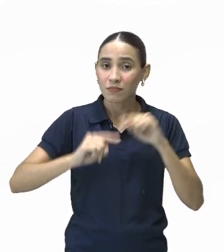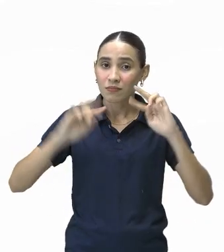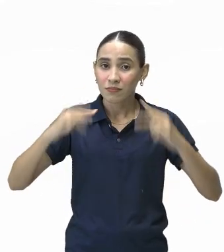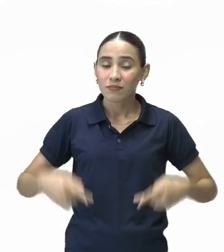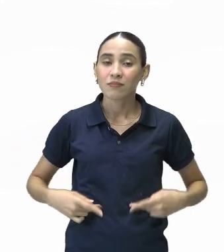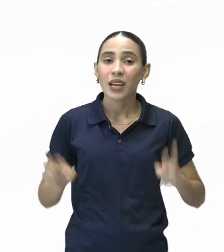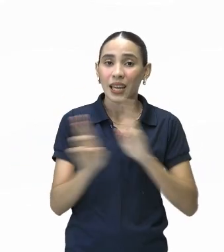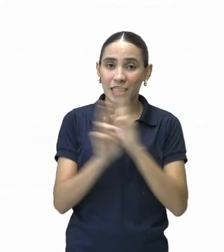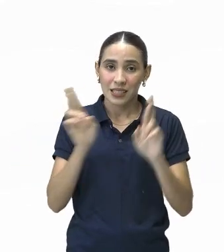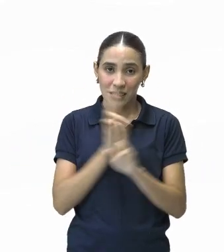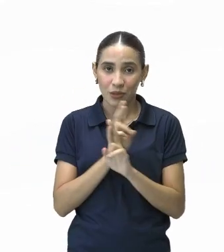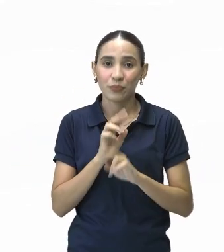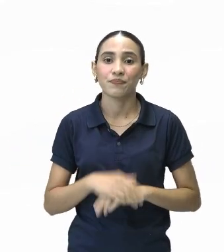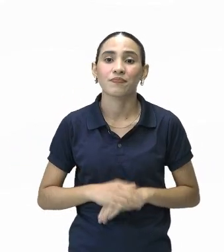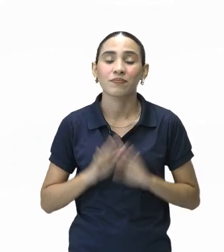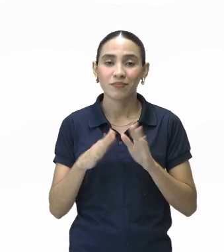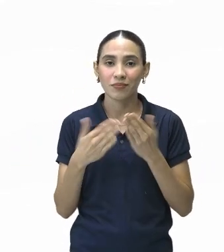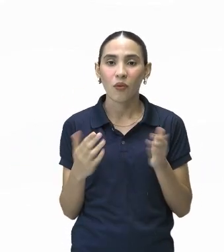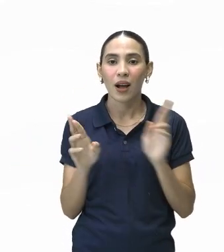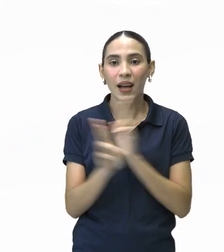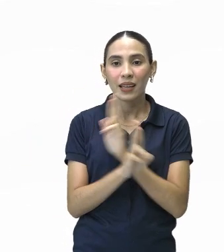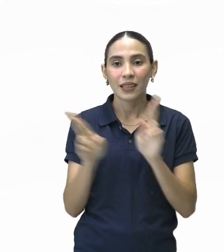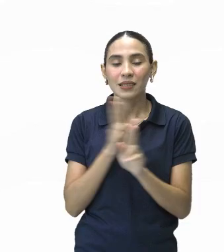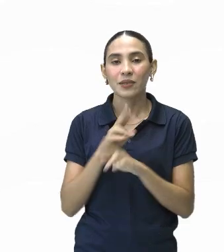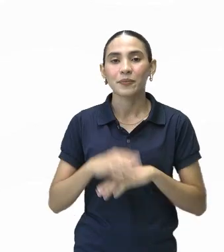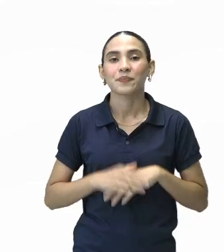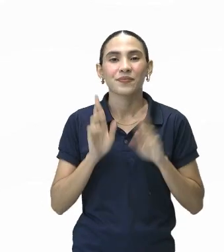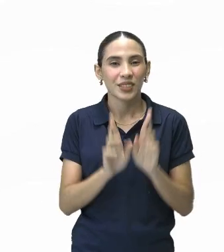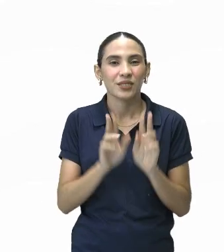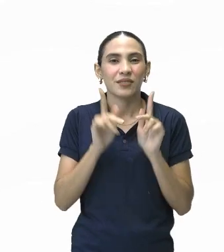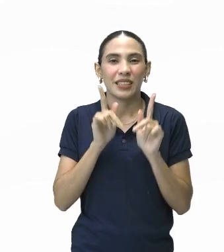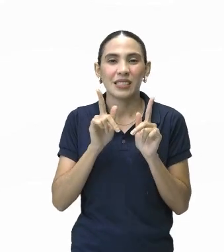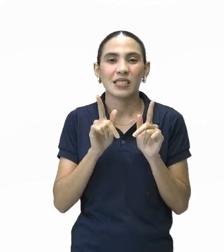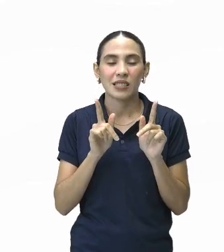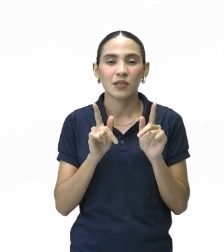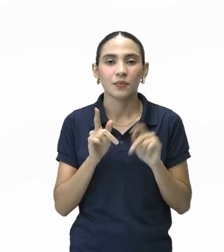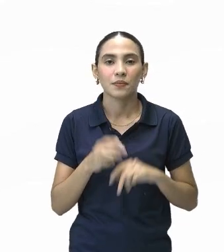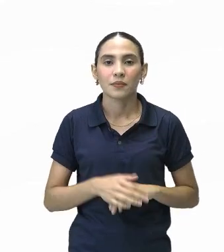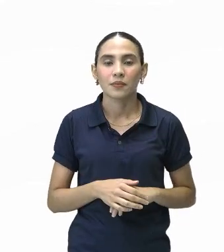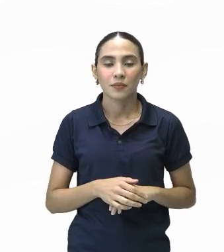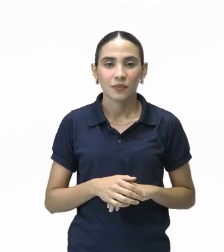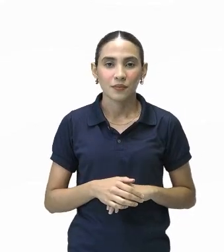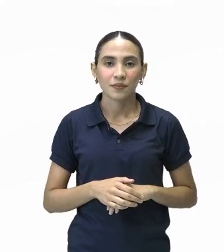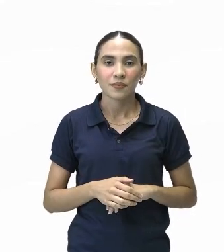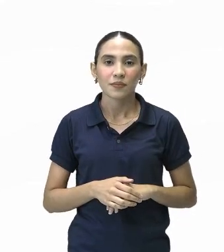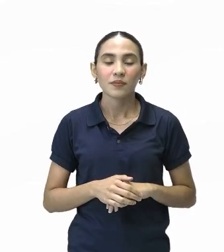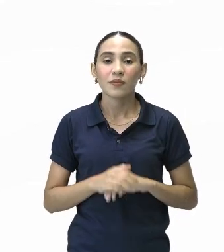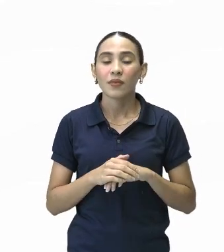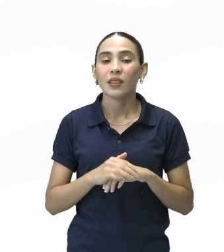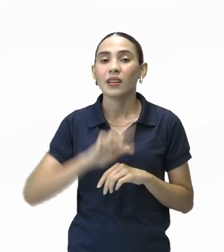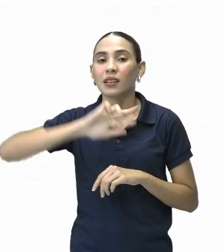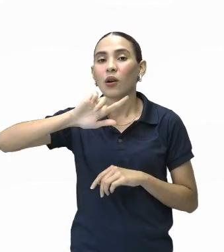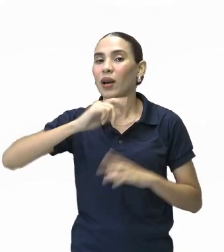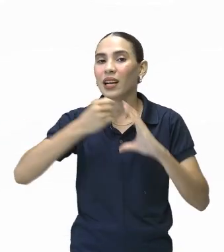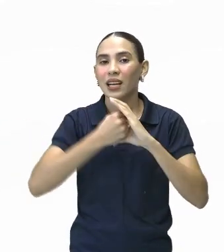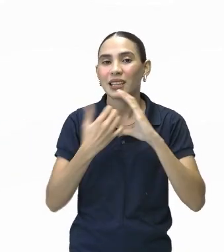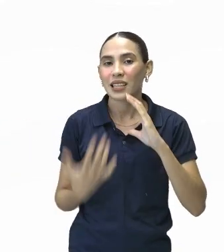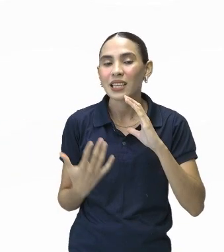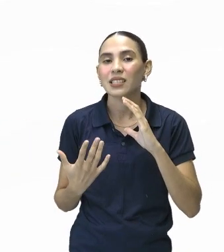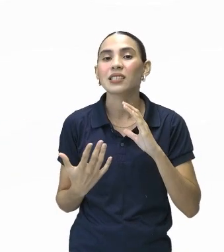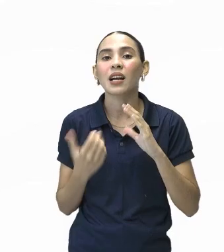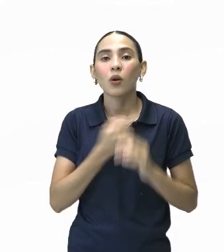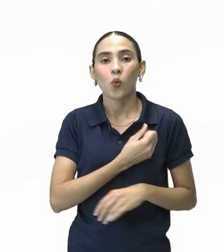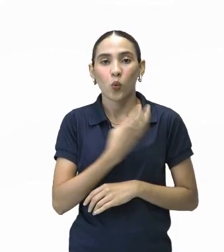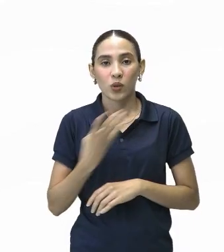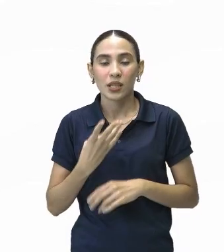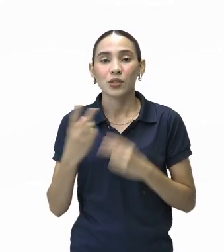relação ao ser humano. Então, a relação de diferenciação, né, não está caracterizada com a